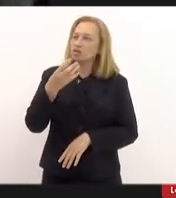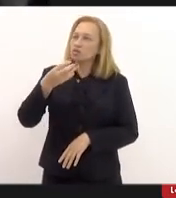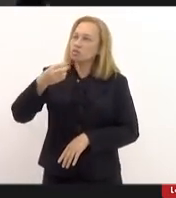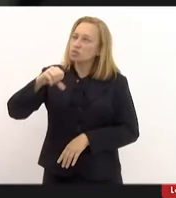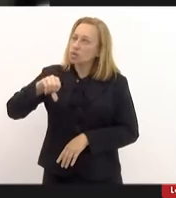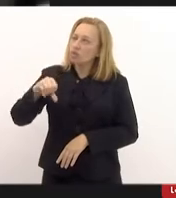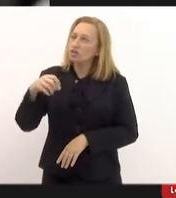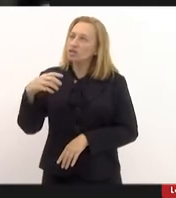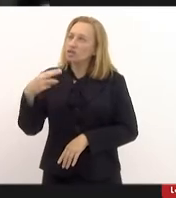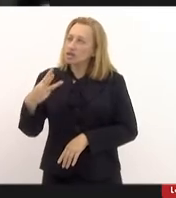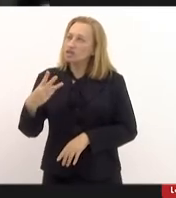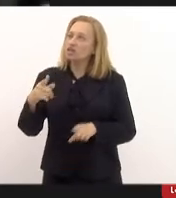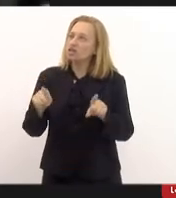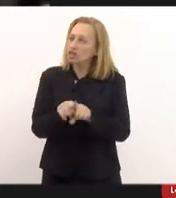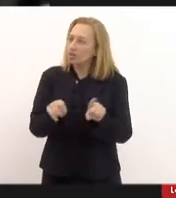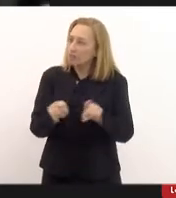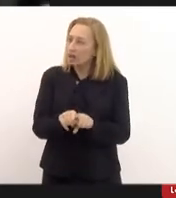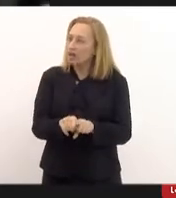parte,